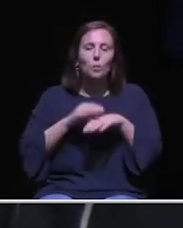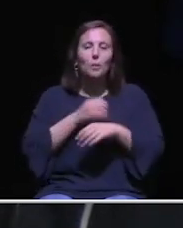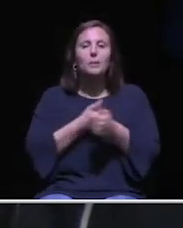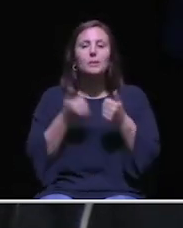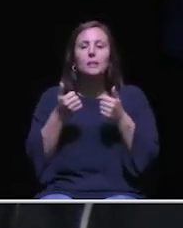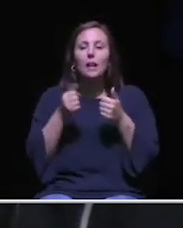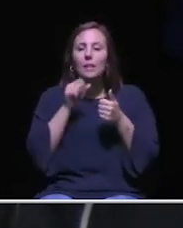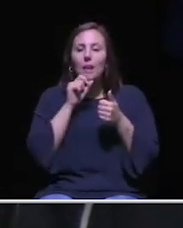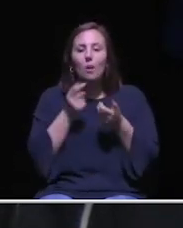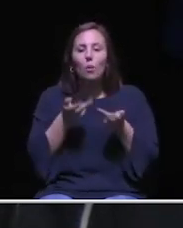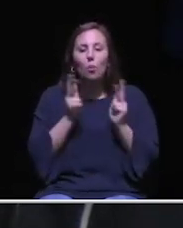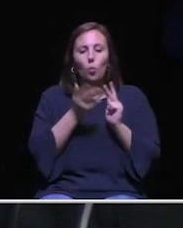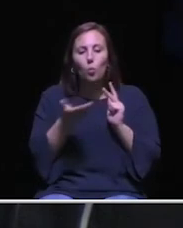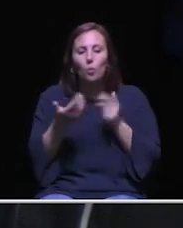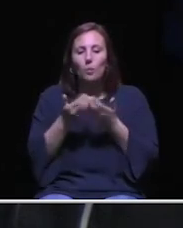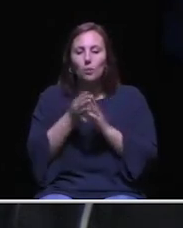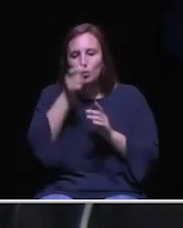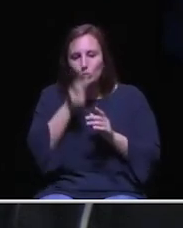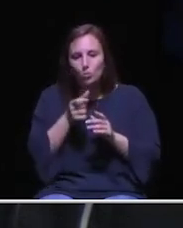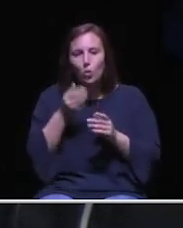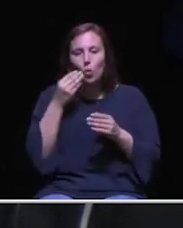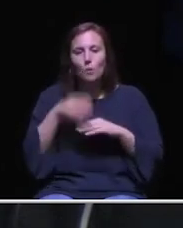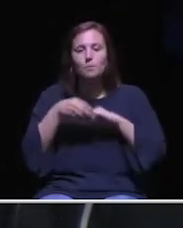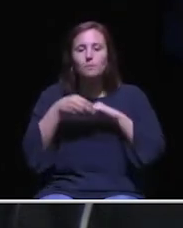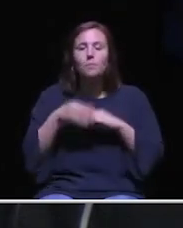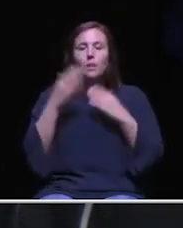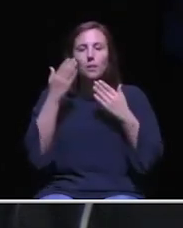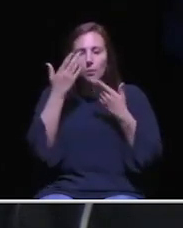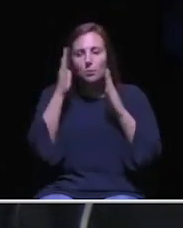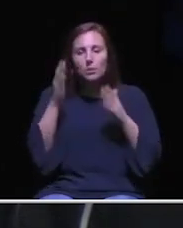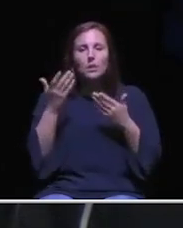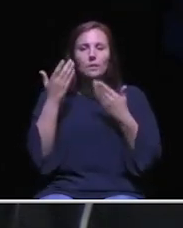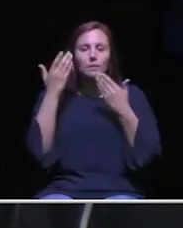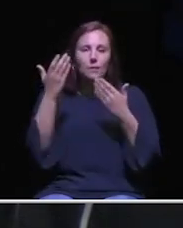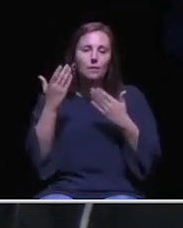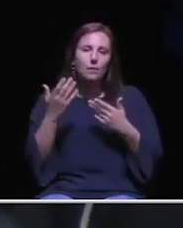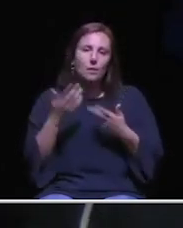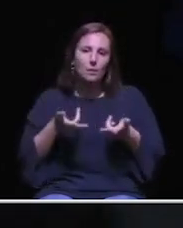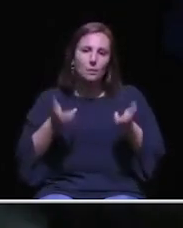pessoas, celebramos Abril cumprindo Abril. Viva a democracia e viva a liberdade!